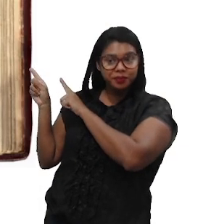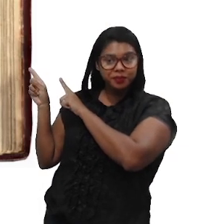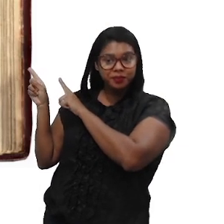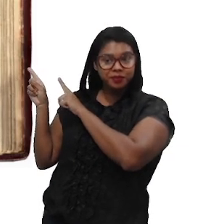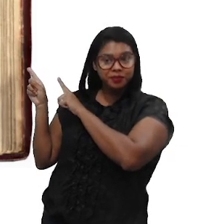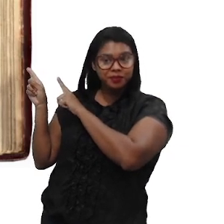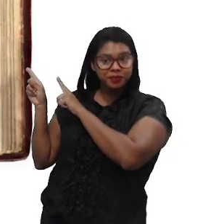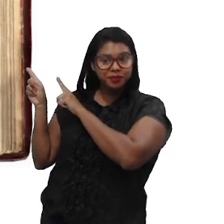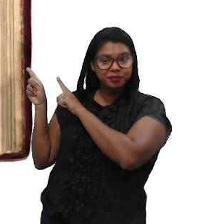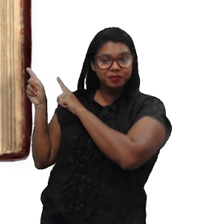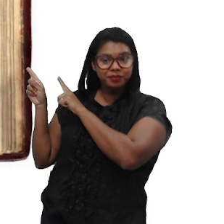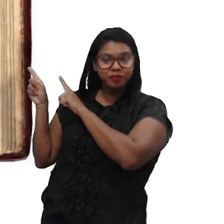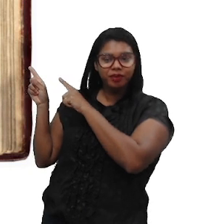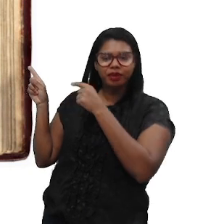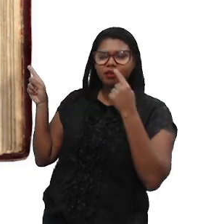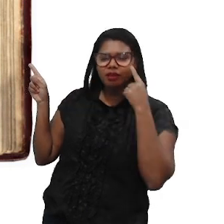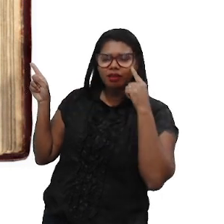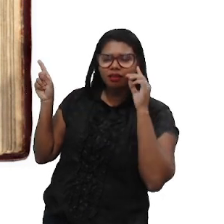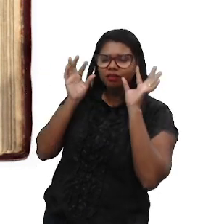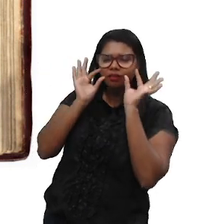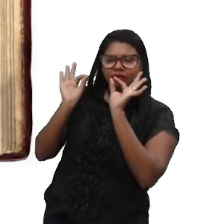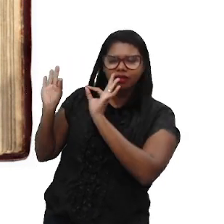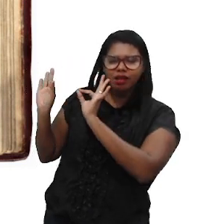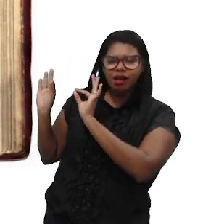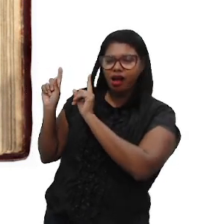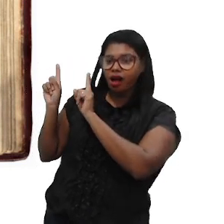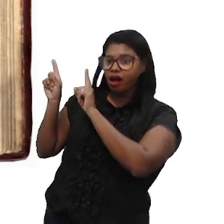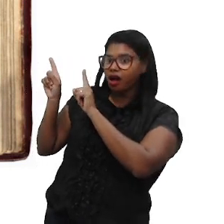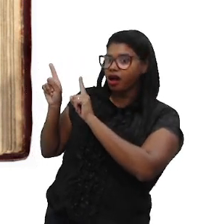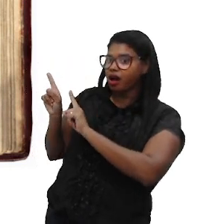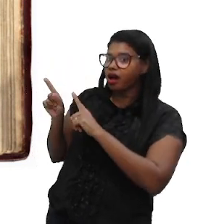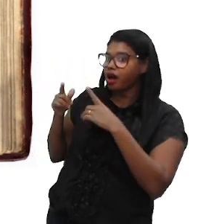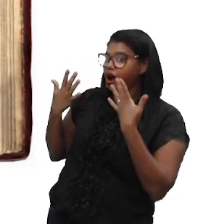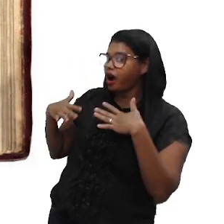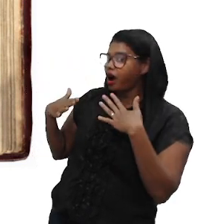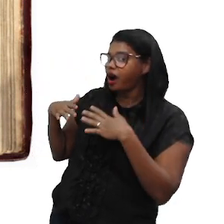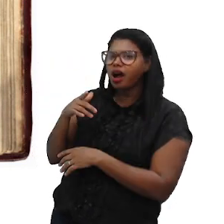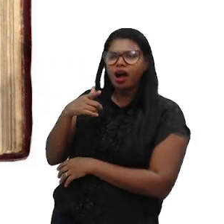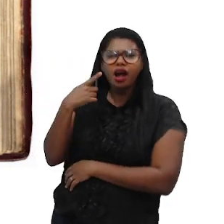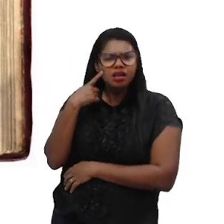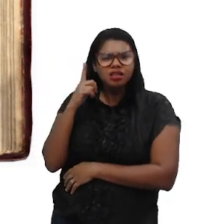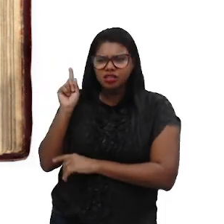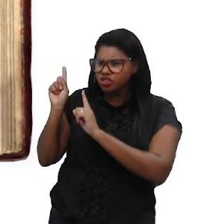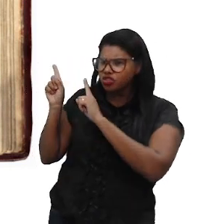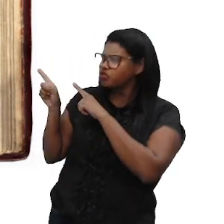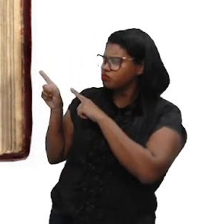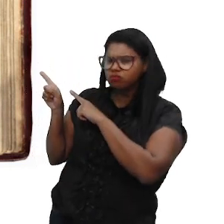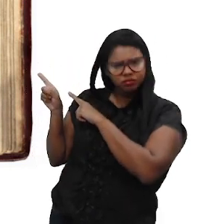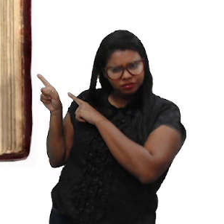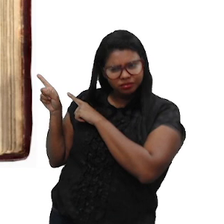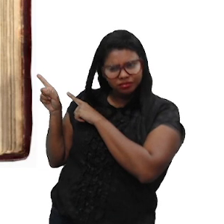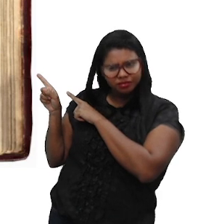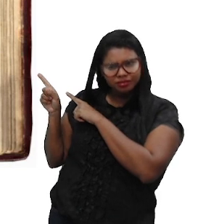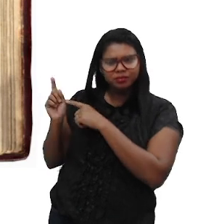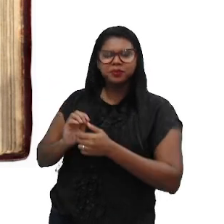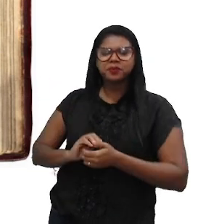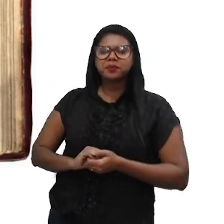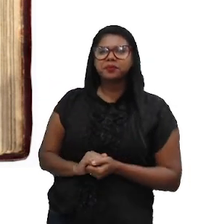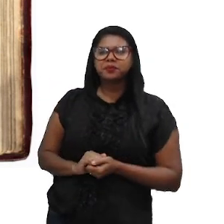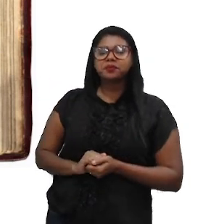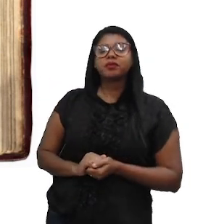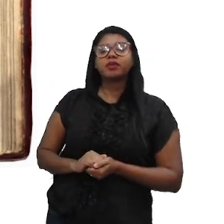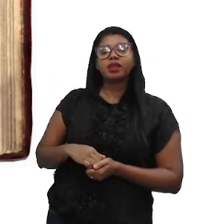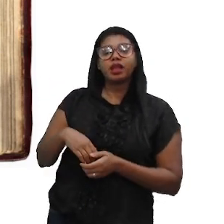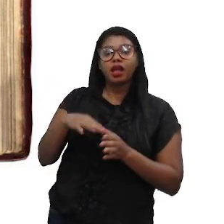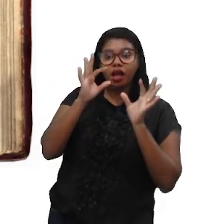imagem aqui, que é uma iluminura. Não sei se vocês já ouviram falar ou se já viram, né, esse tipo de imagem. Muita gente já